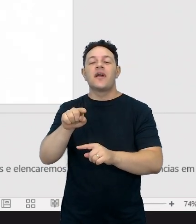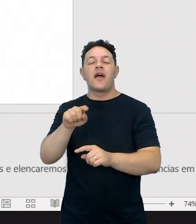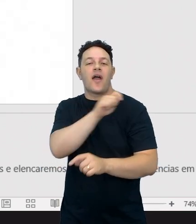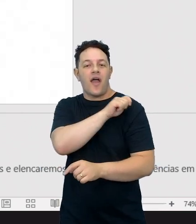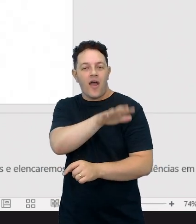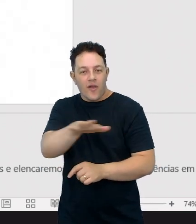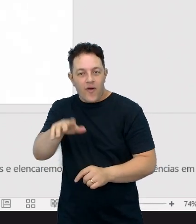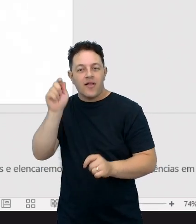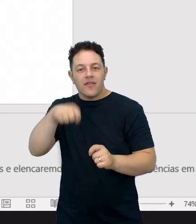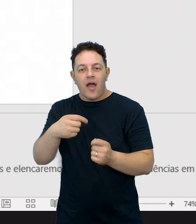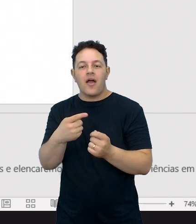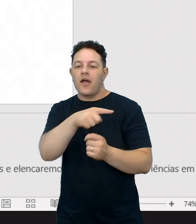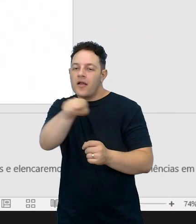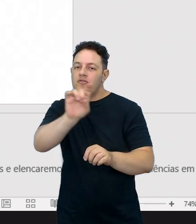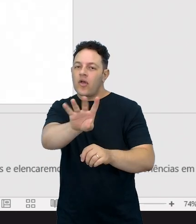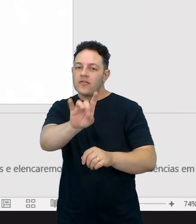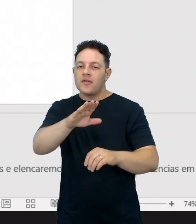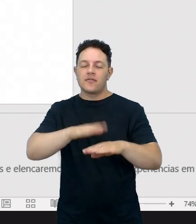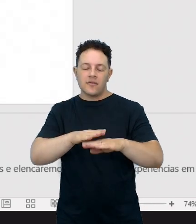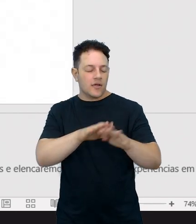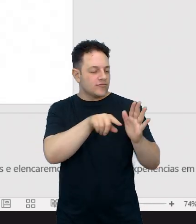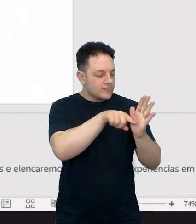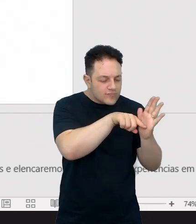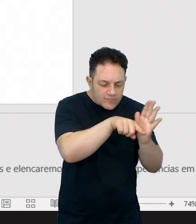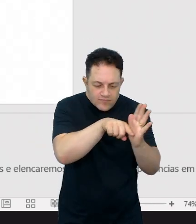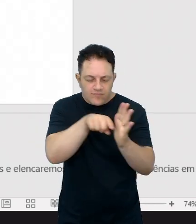realizarem análises.